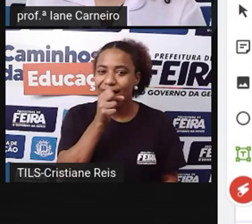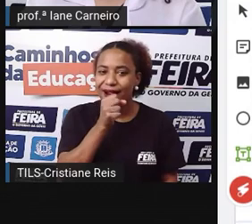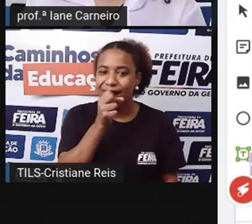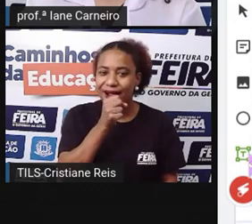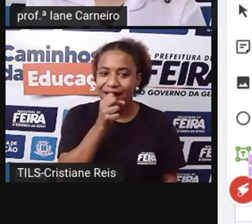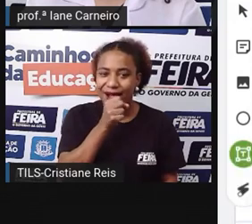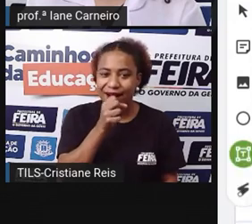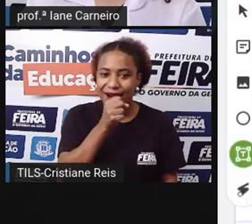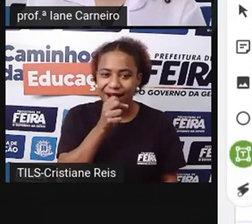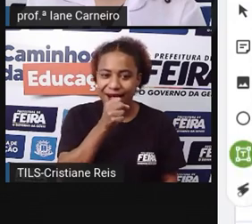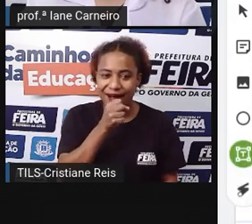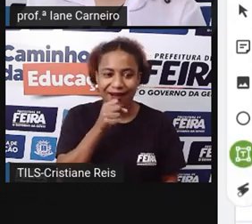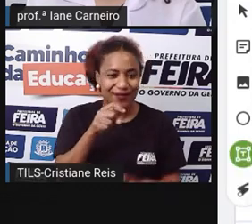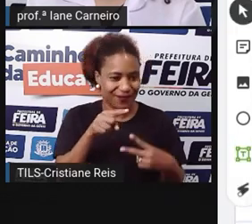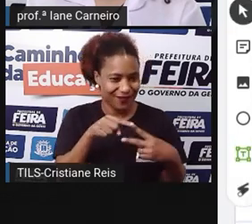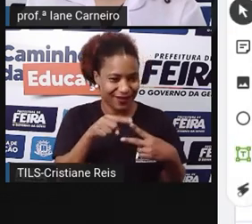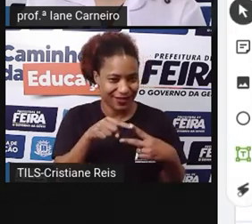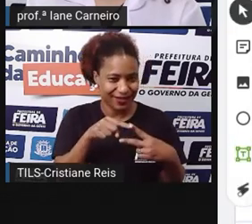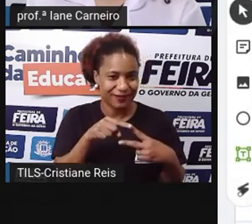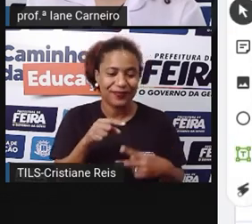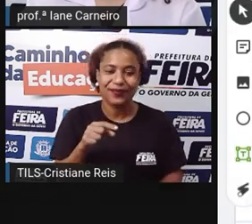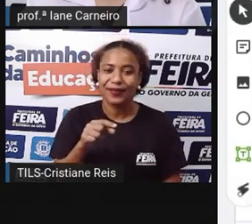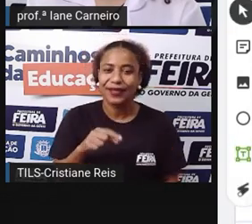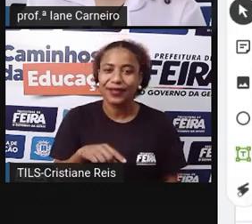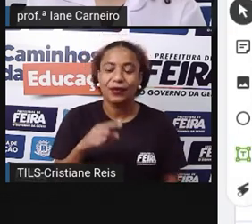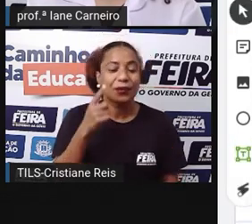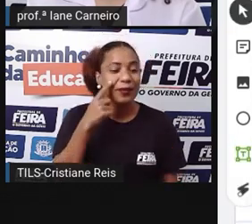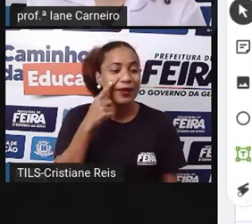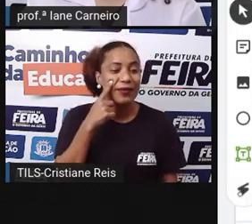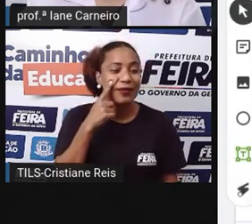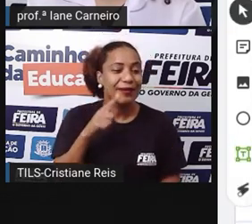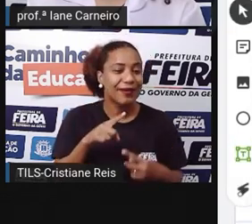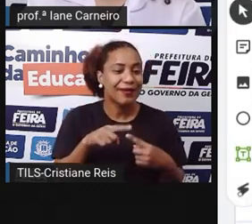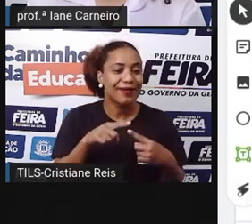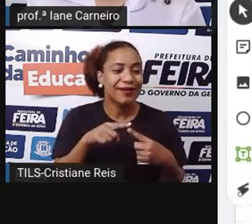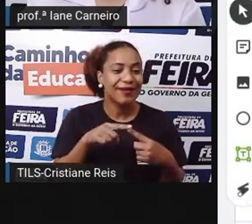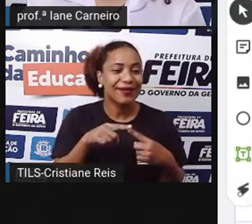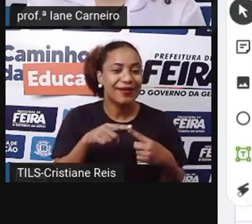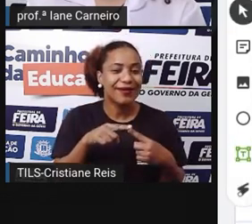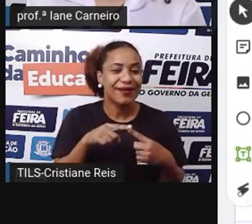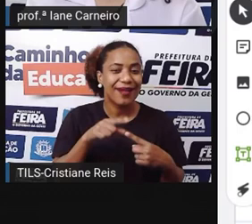Laranja. Vamos escrever a palavra laranja. Qual o primeiro som que nós ouvimos?